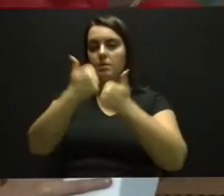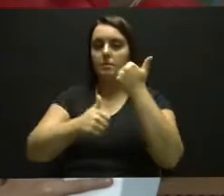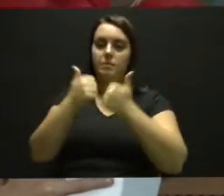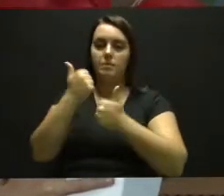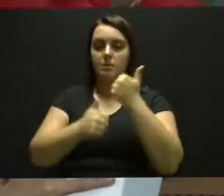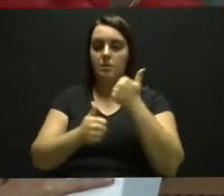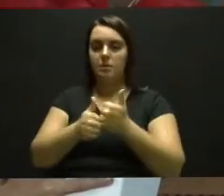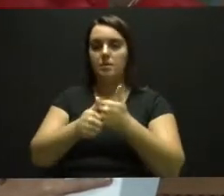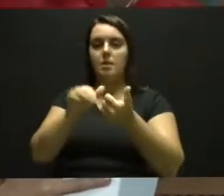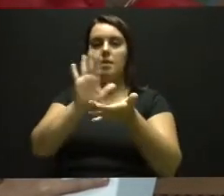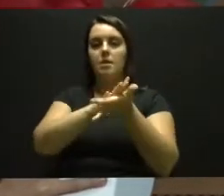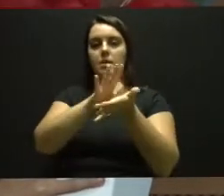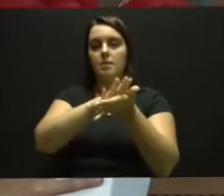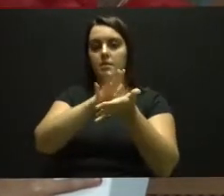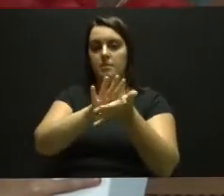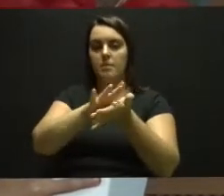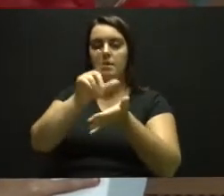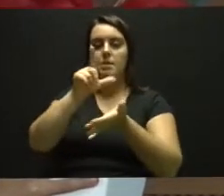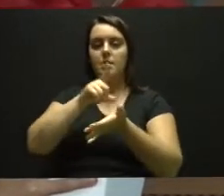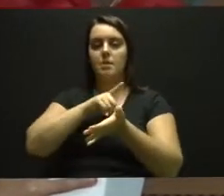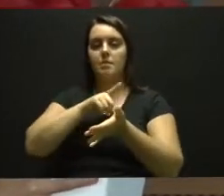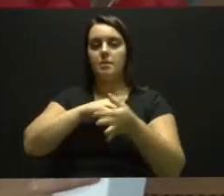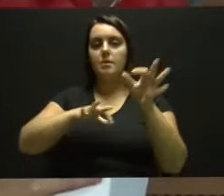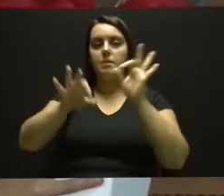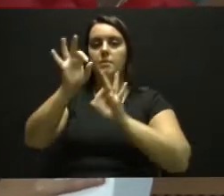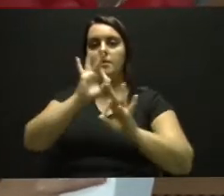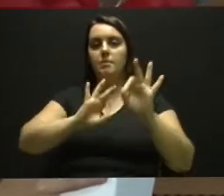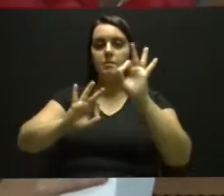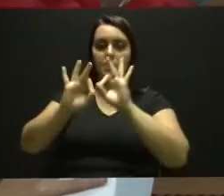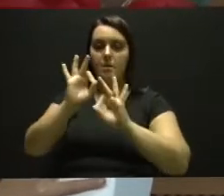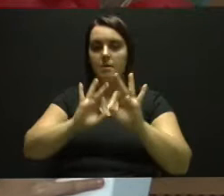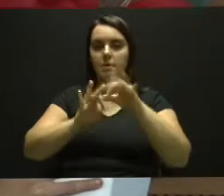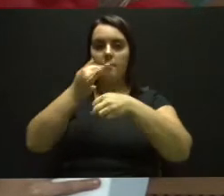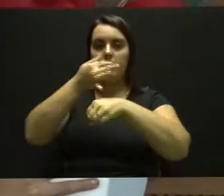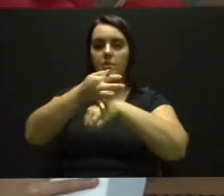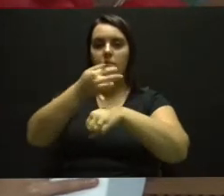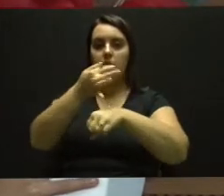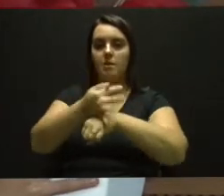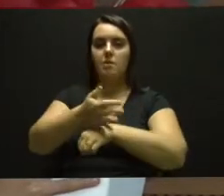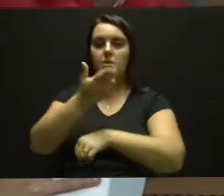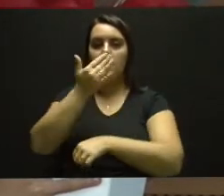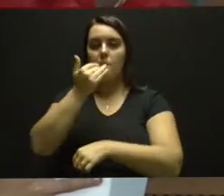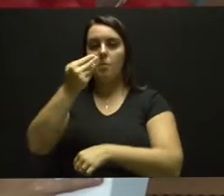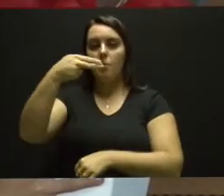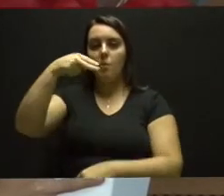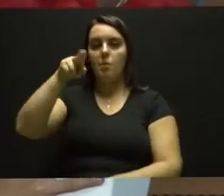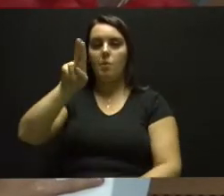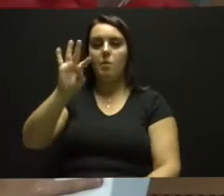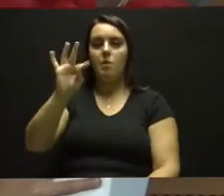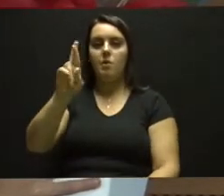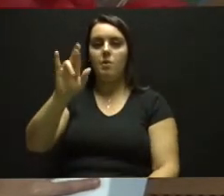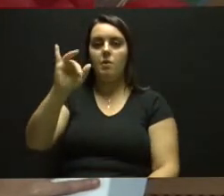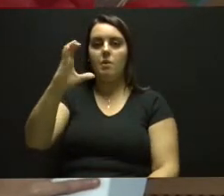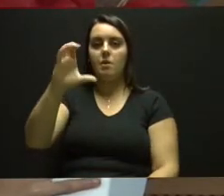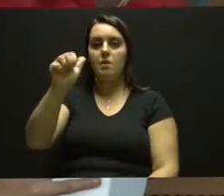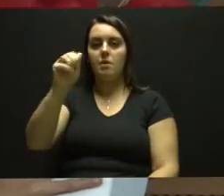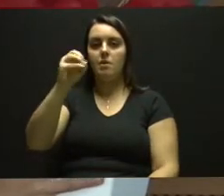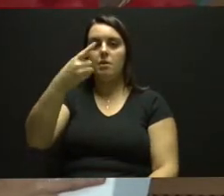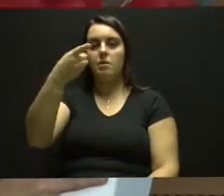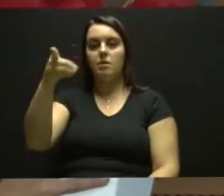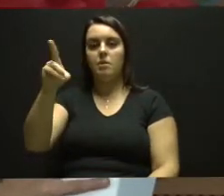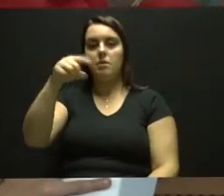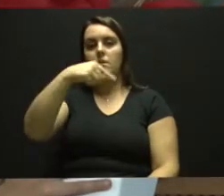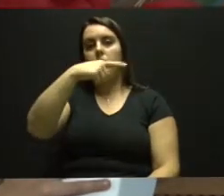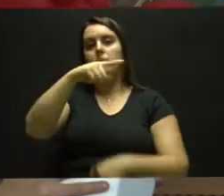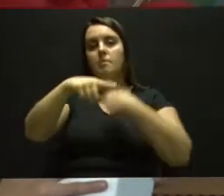samba e se prepara para a faculdade de nutrição no próximo ano pelas razões mencionada o